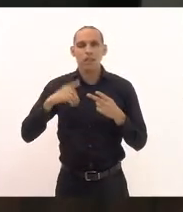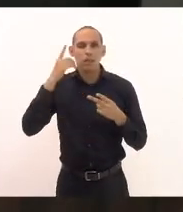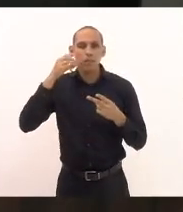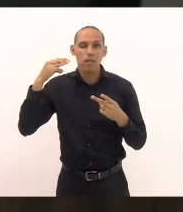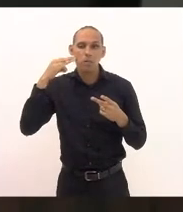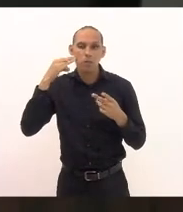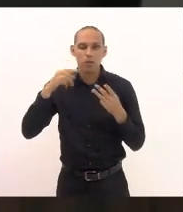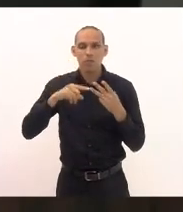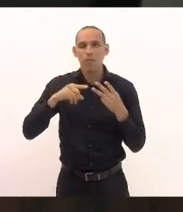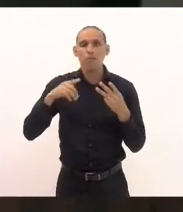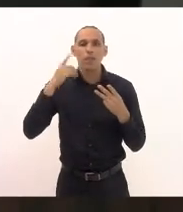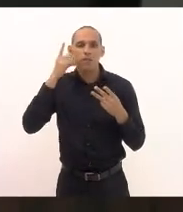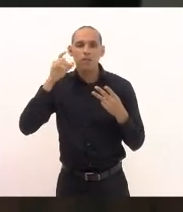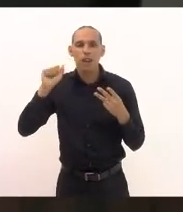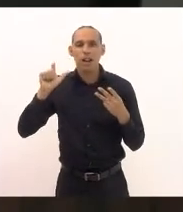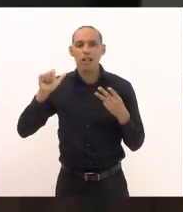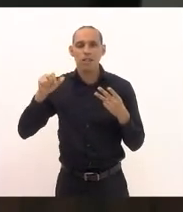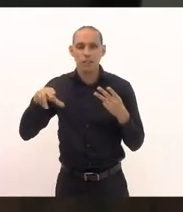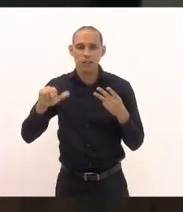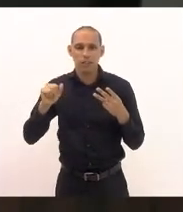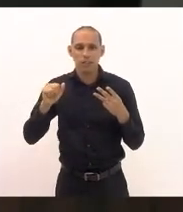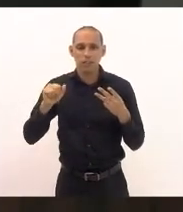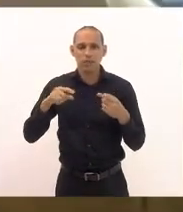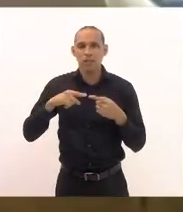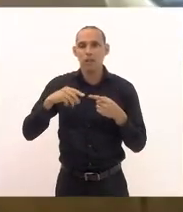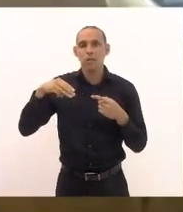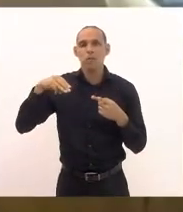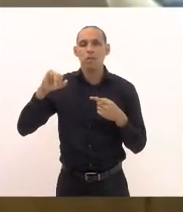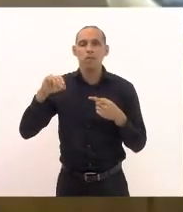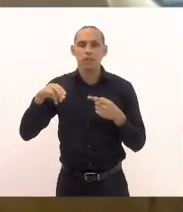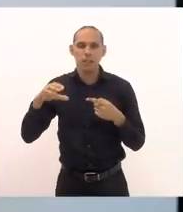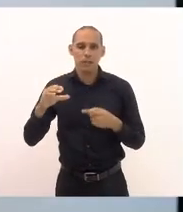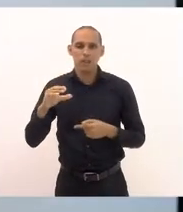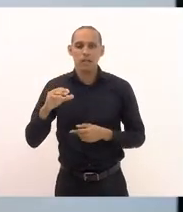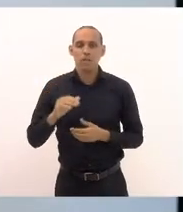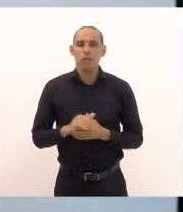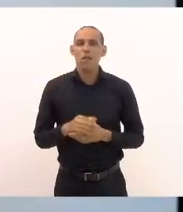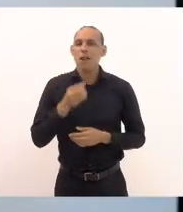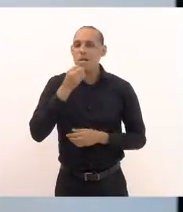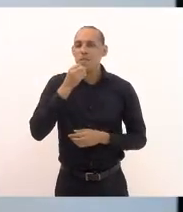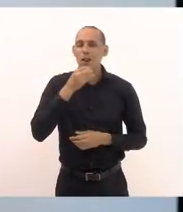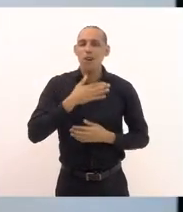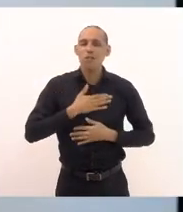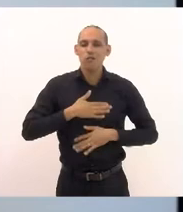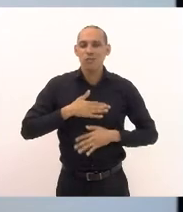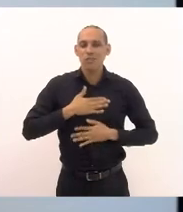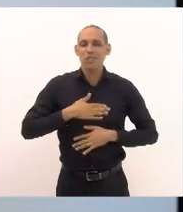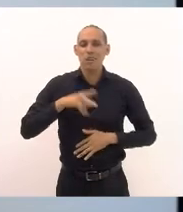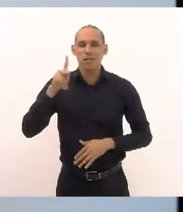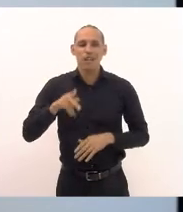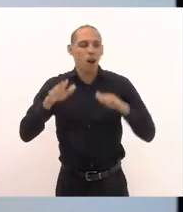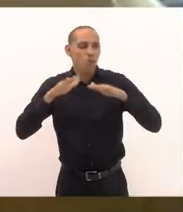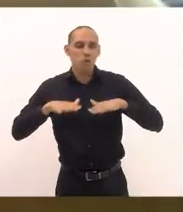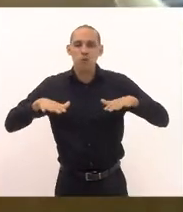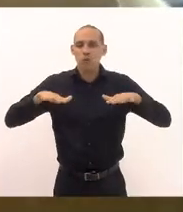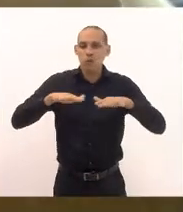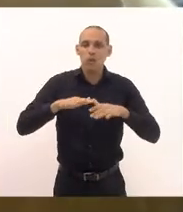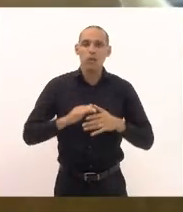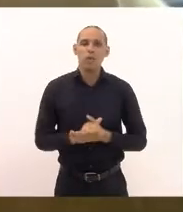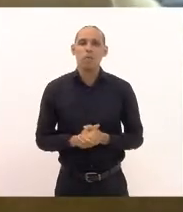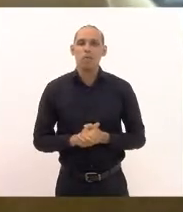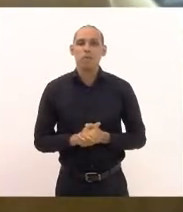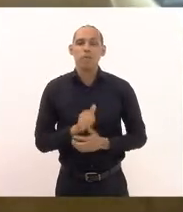deputada Alana. Deputado Carlos Mink. Oi? Bom dia, presidente Calabar. A todos também. André